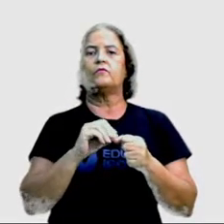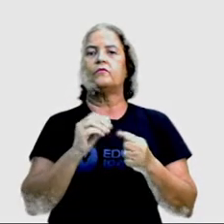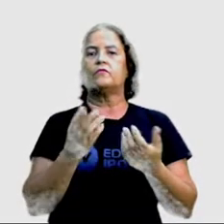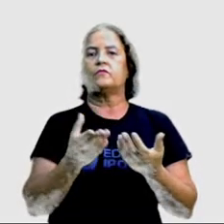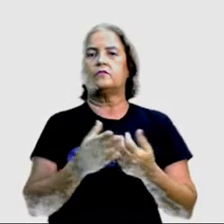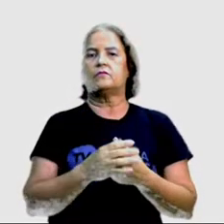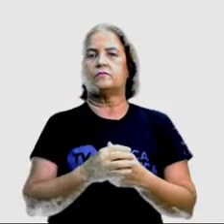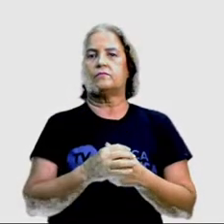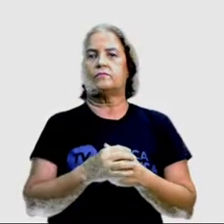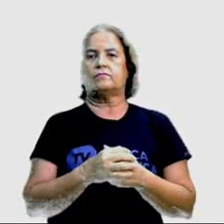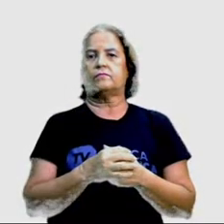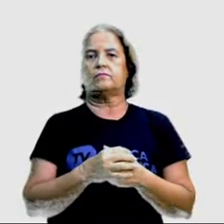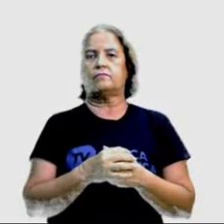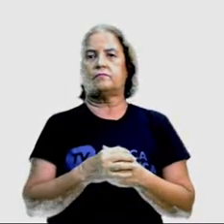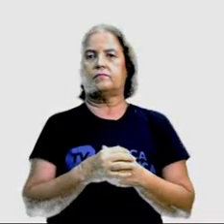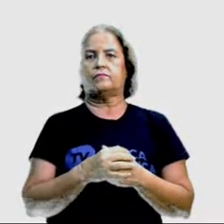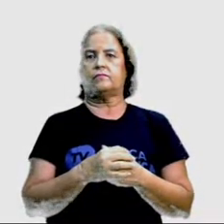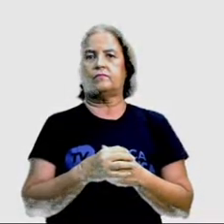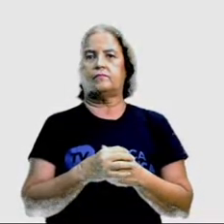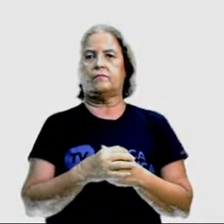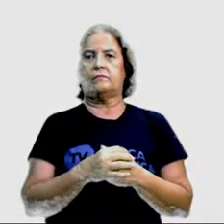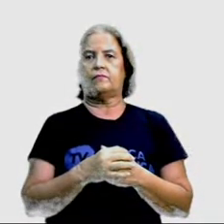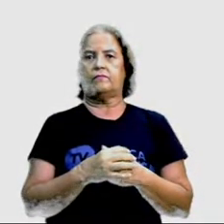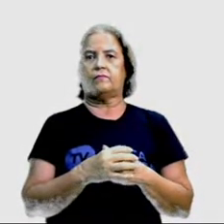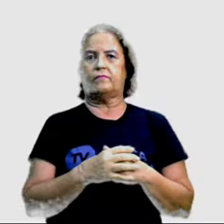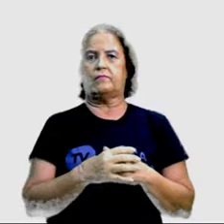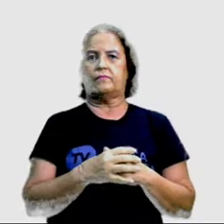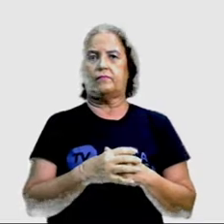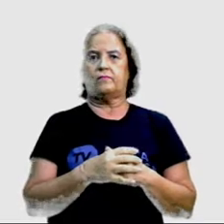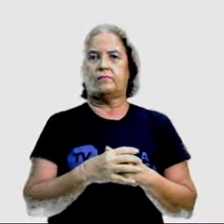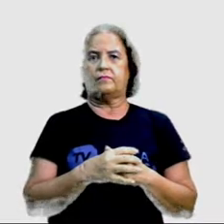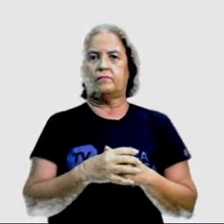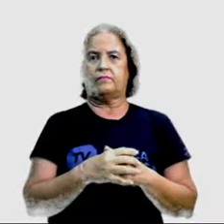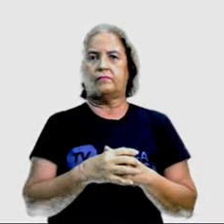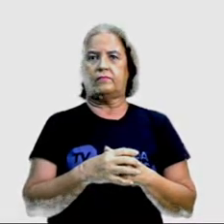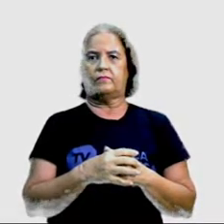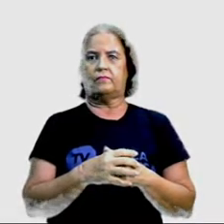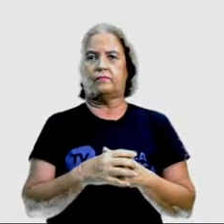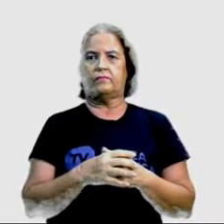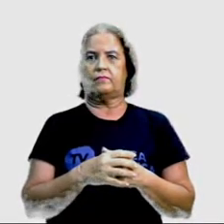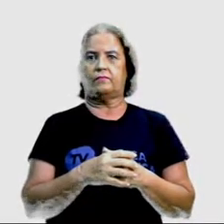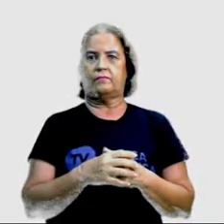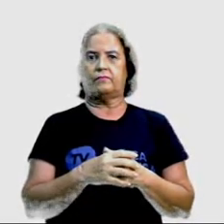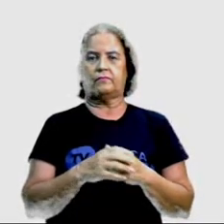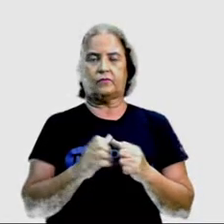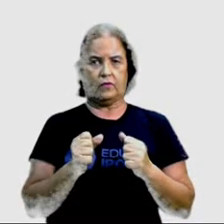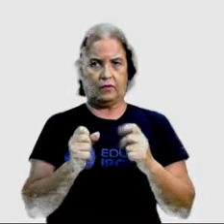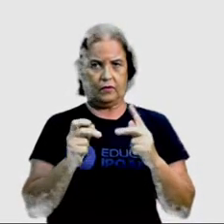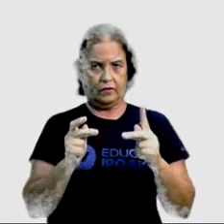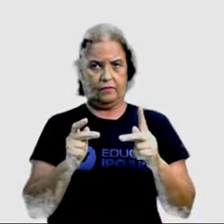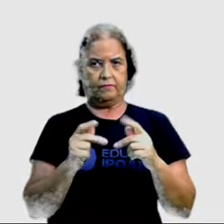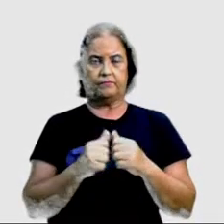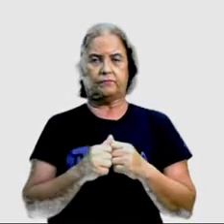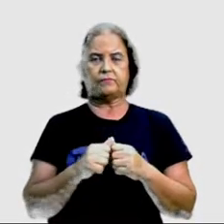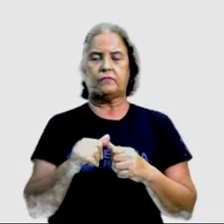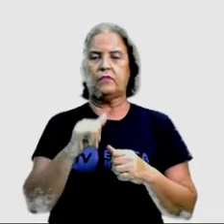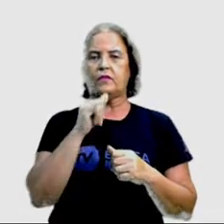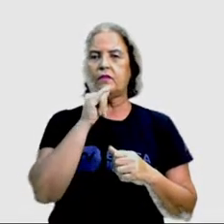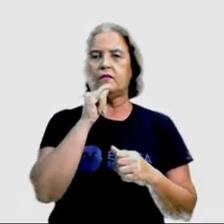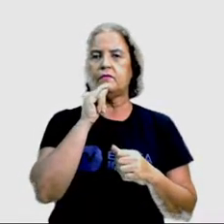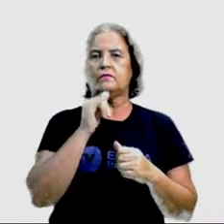que ficaria larger than, e o nice, que ficaria nicer than. Tranquilo? Vamos para o